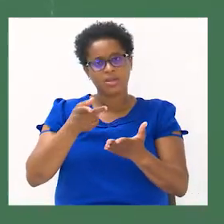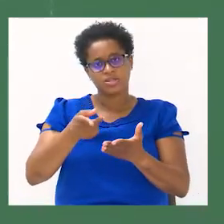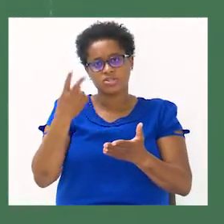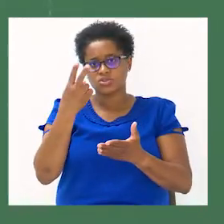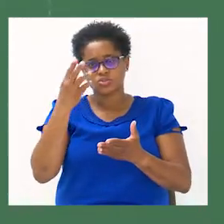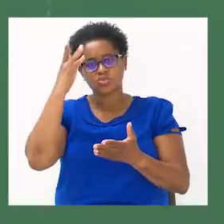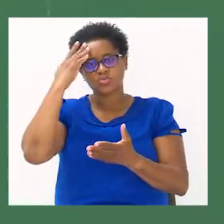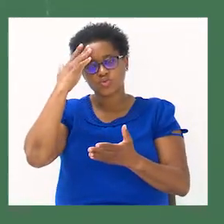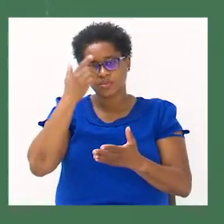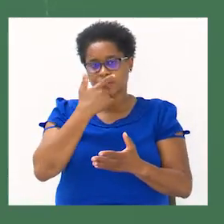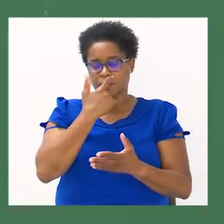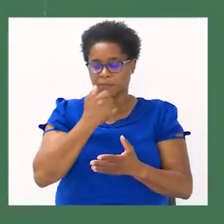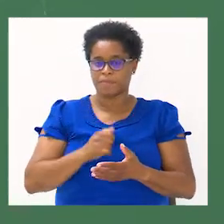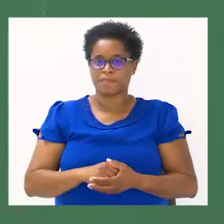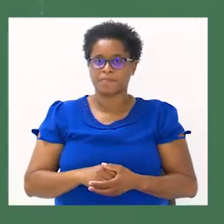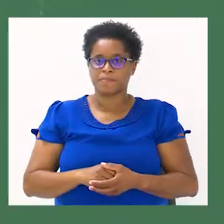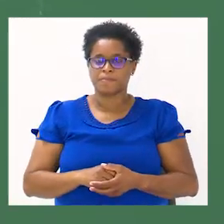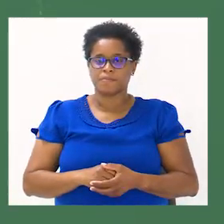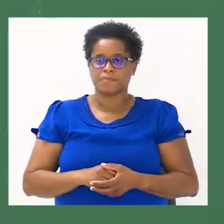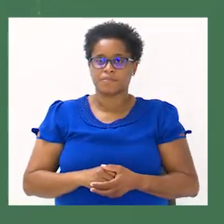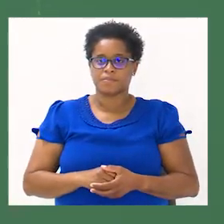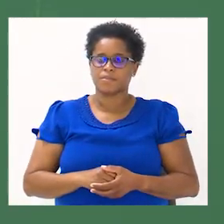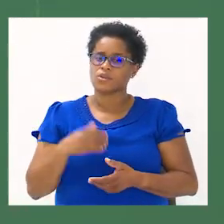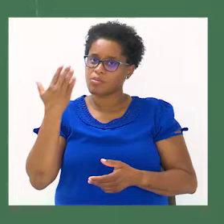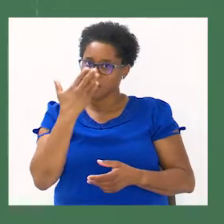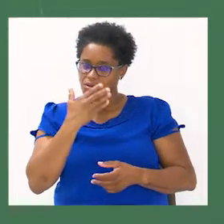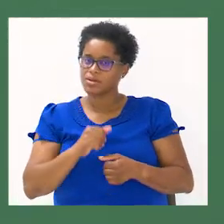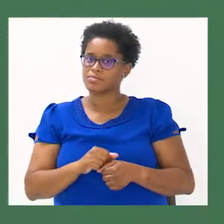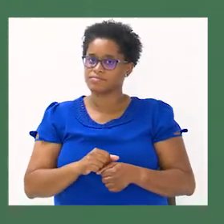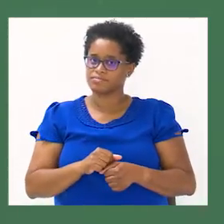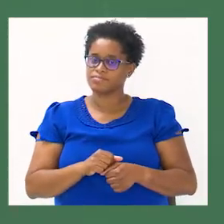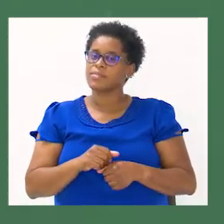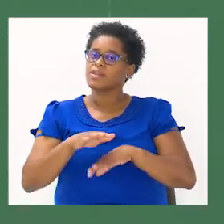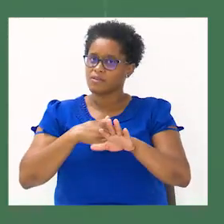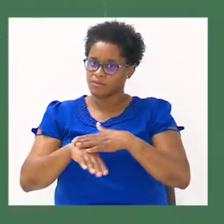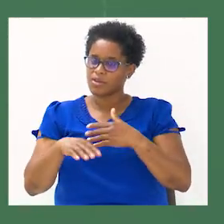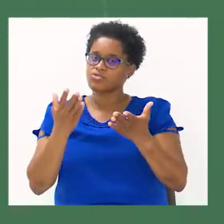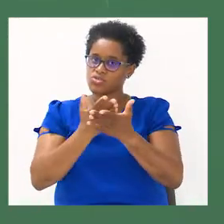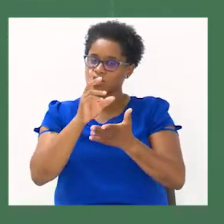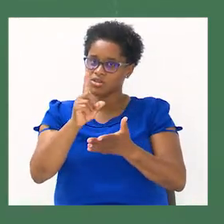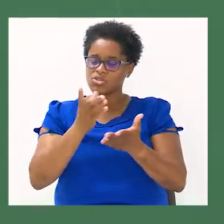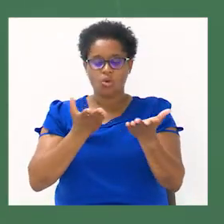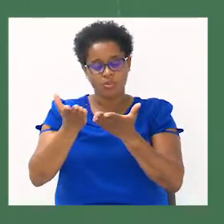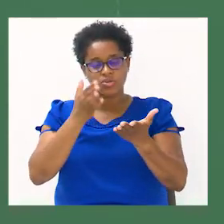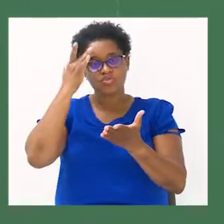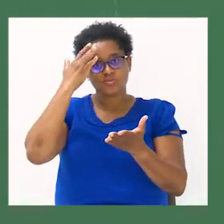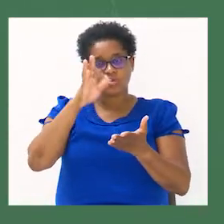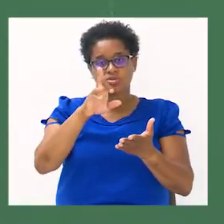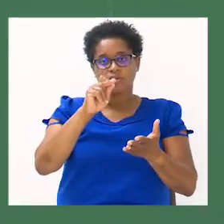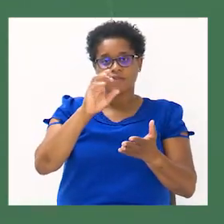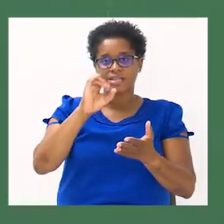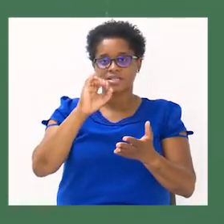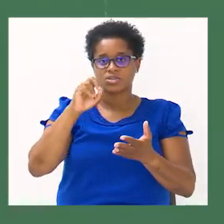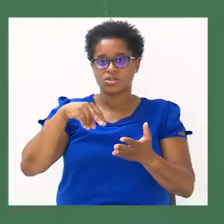Para comparar esses dois números, que é uma aula que foi dada no 6º ano, né, de comparação de